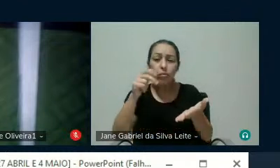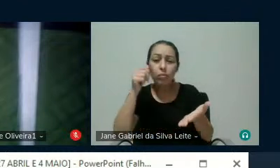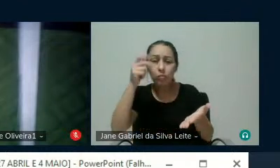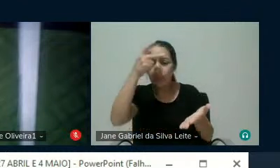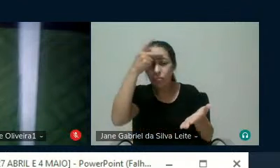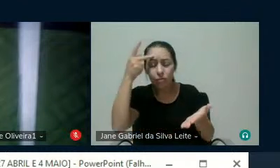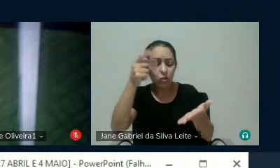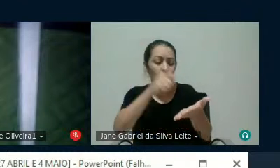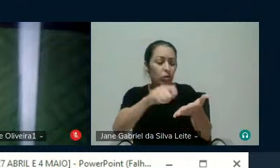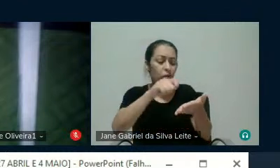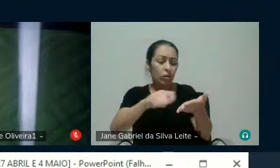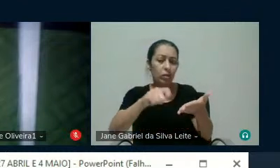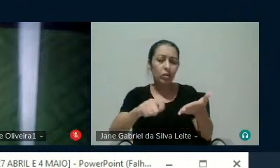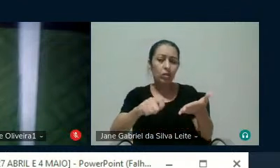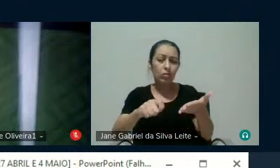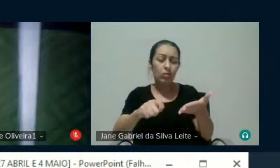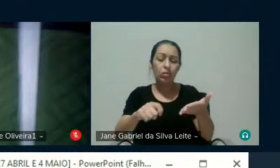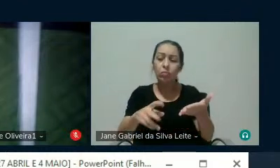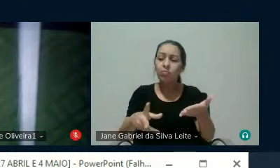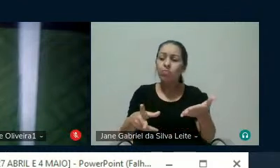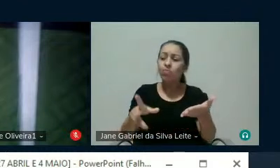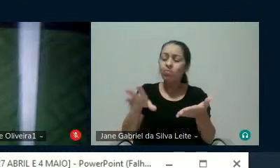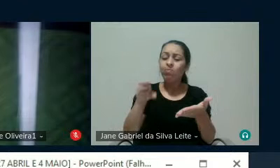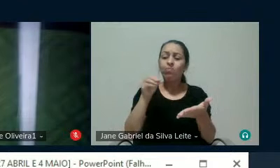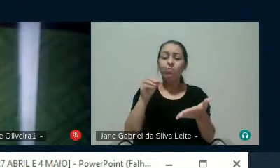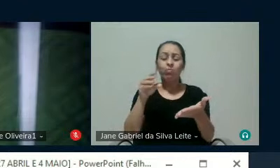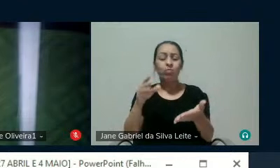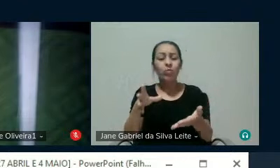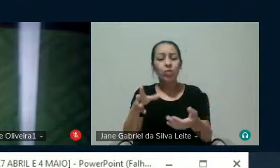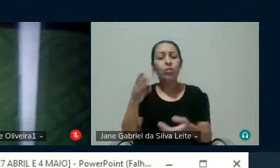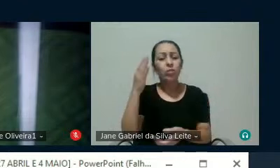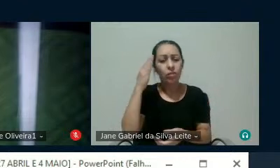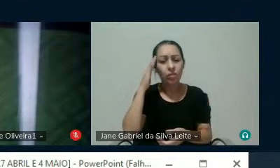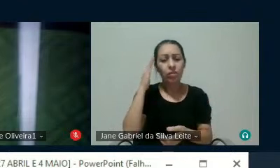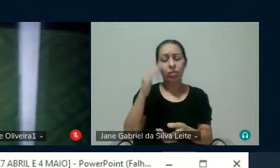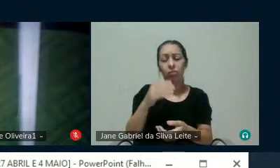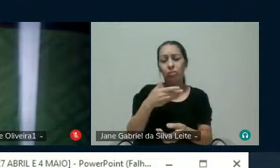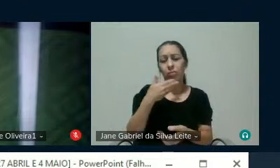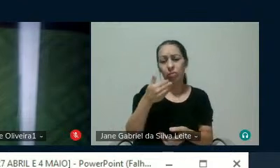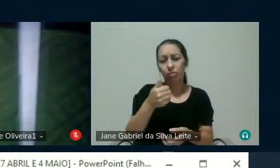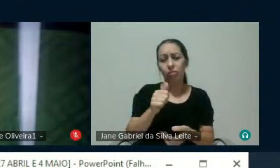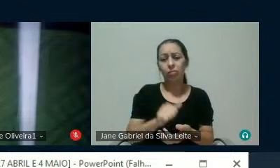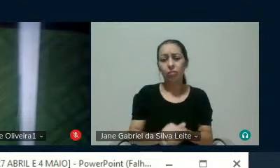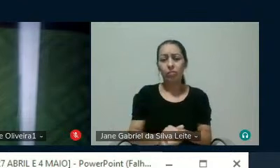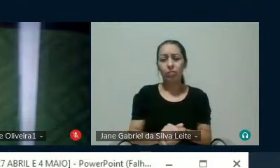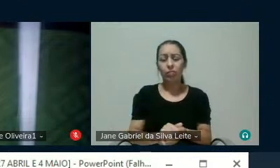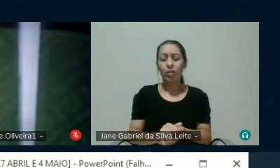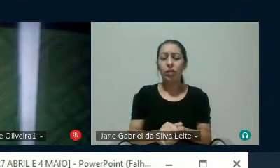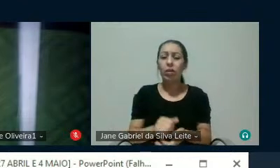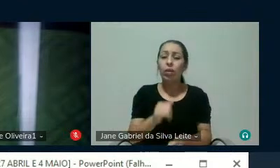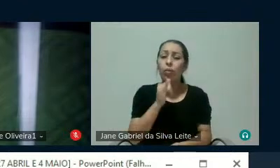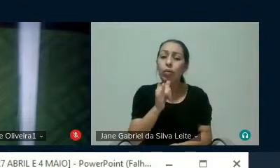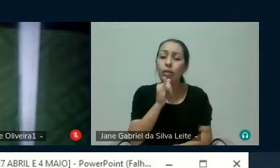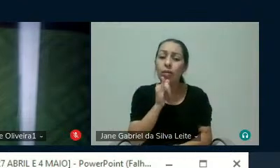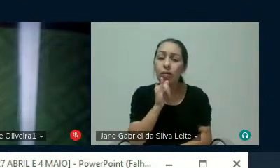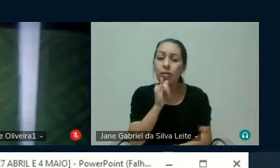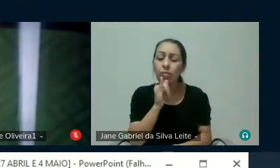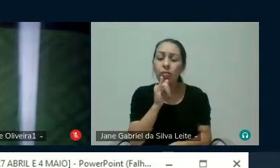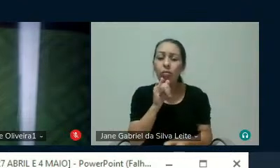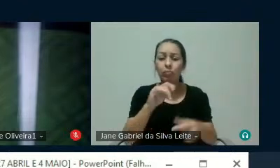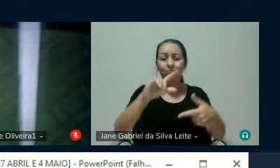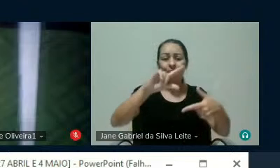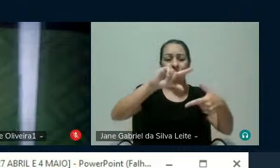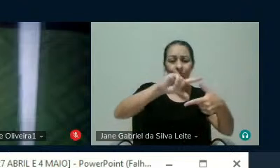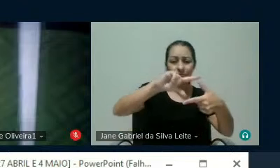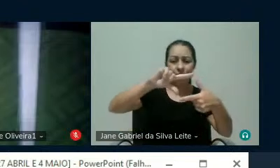e também pela forma de apresentação. Vejam o exemplo das histórias em quadrinhos, né? O nosso, acho que é o